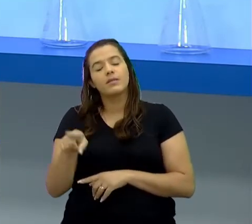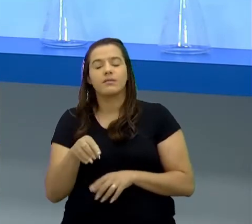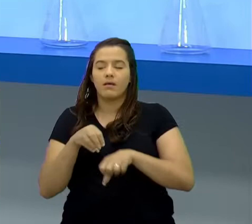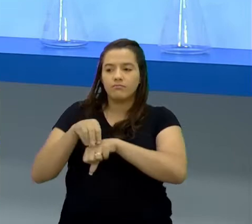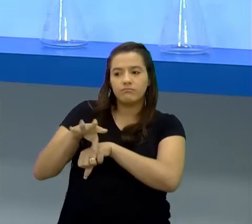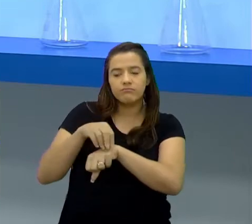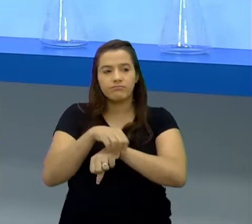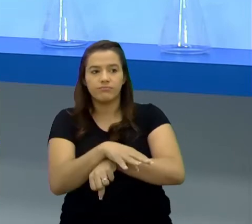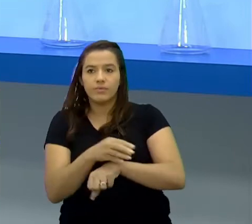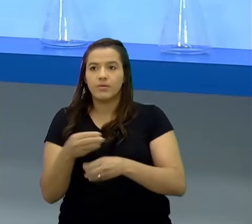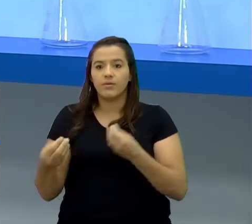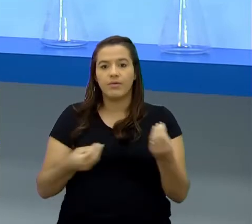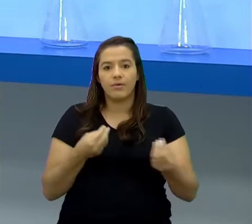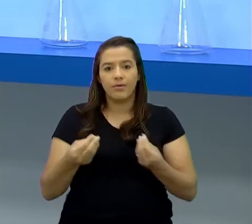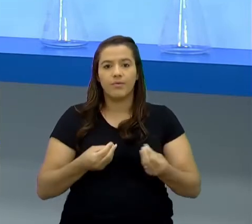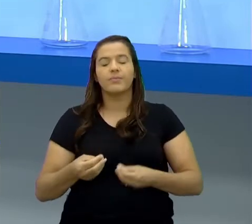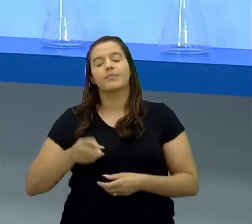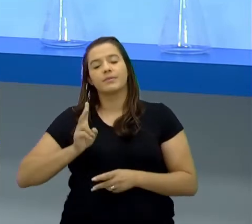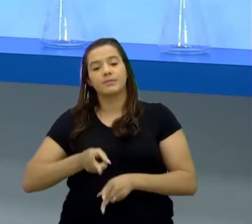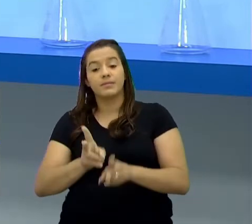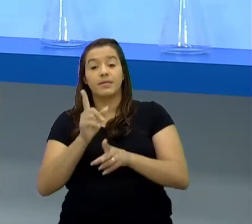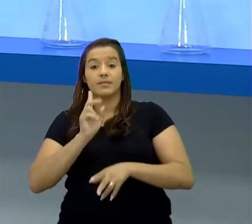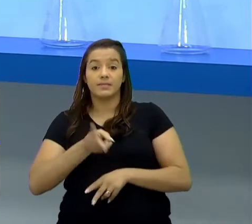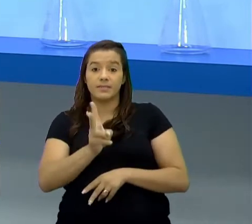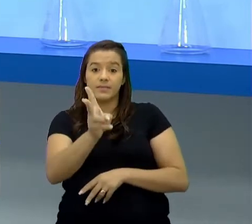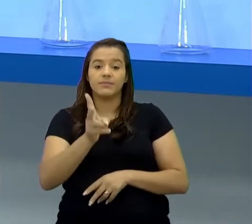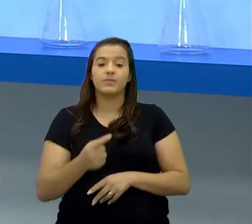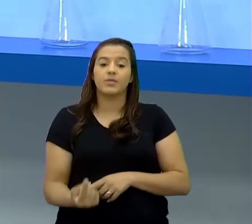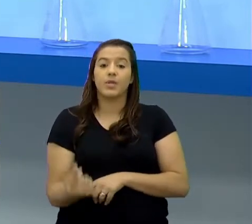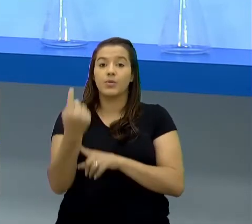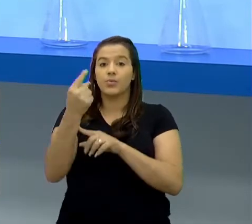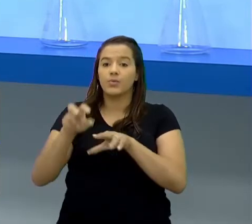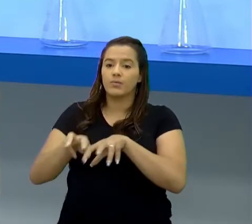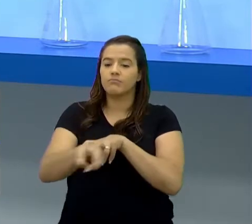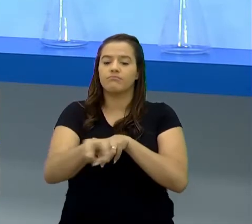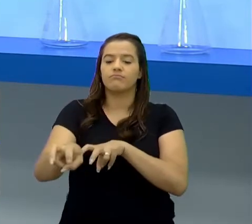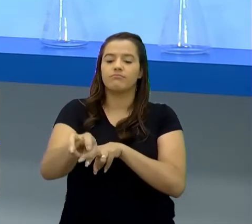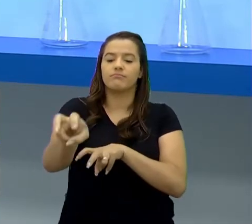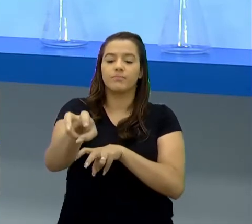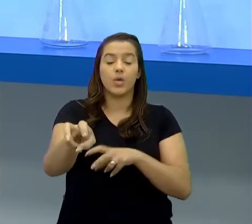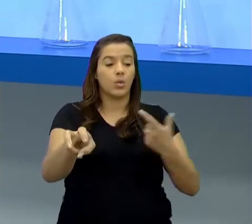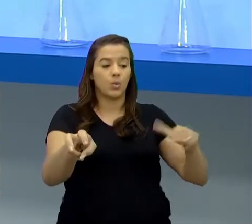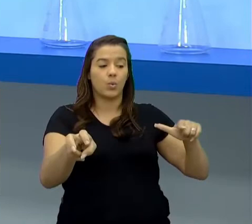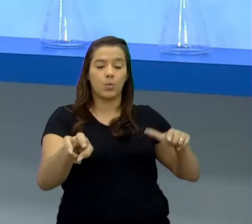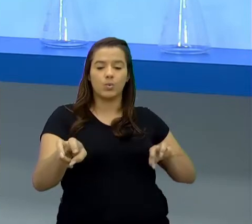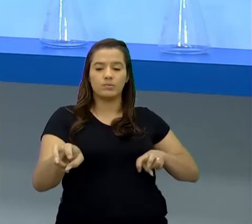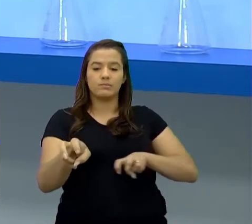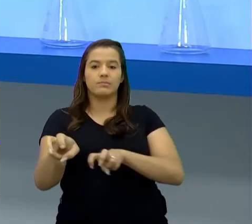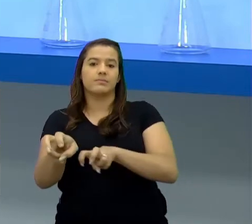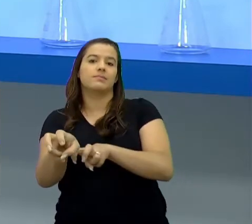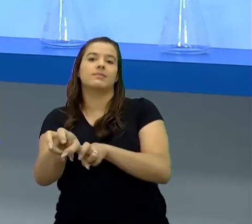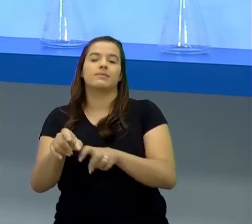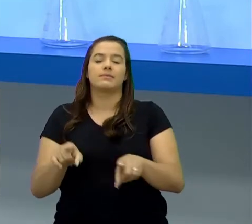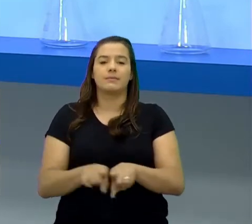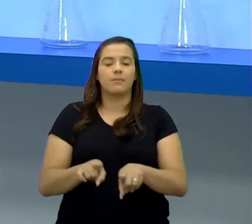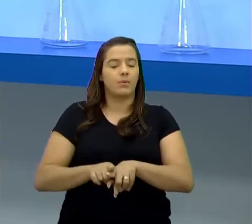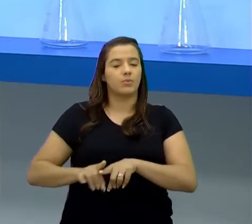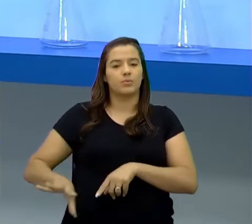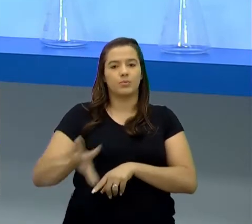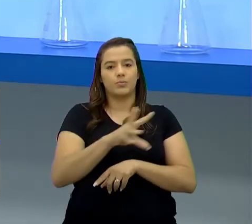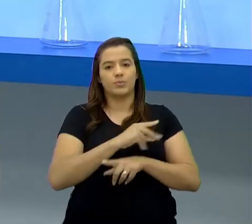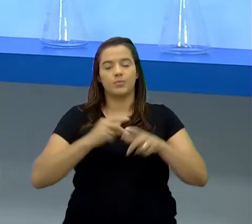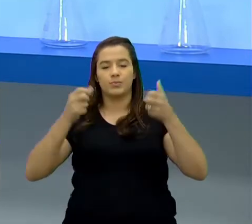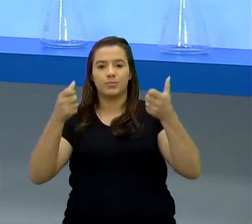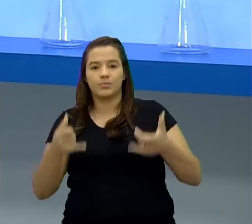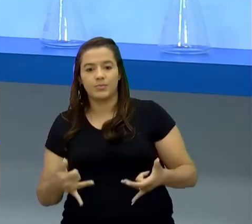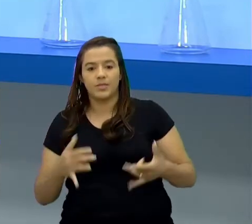dicas e orientações. Você percebe que sempre tem um adiantado no caminho para que os outros sigam, né? Todo esse contexto. Foi isso que